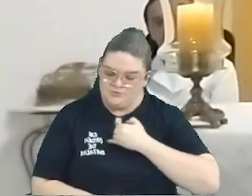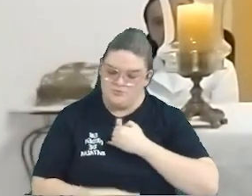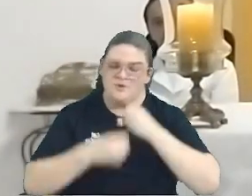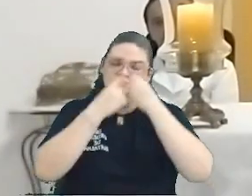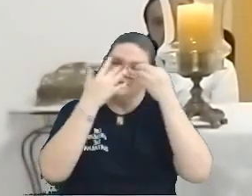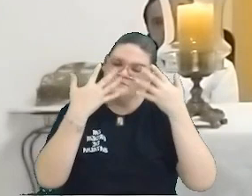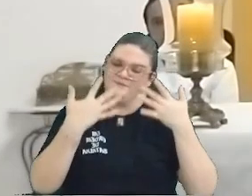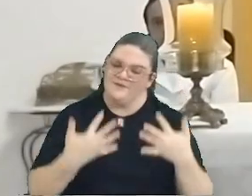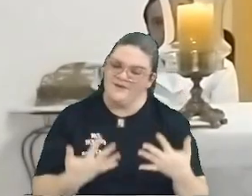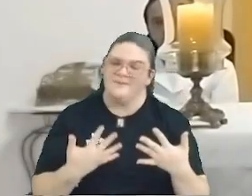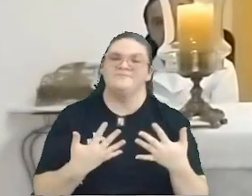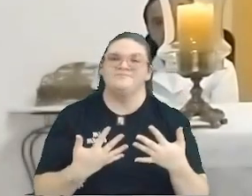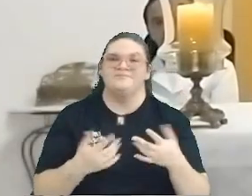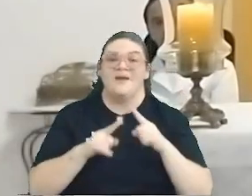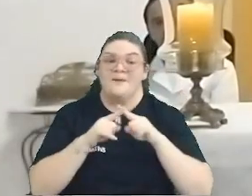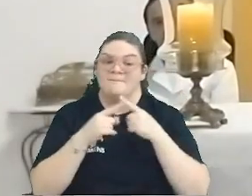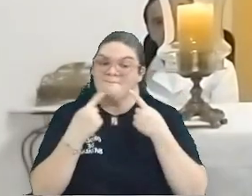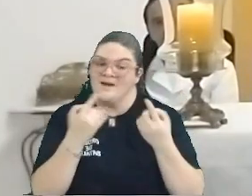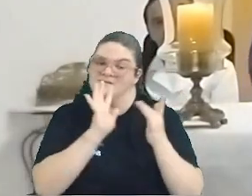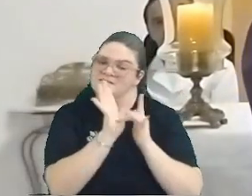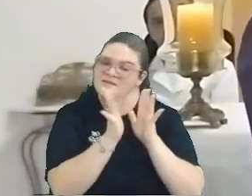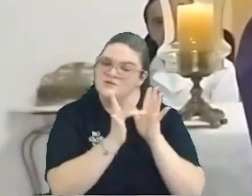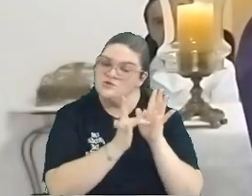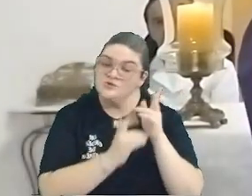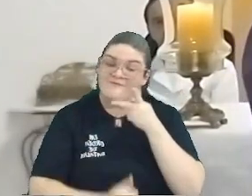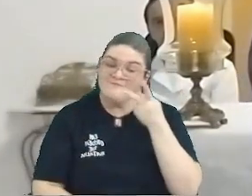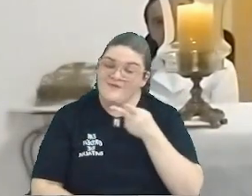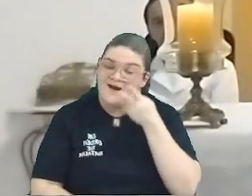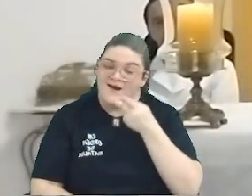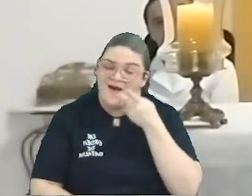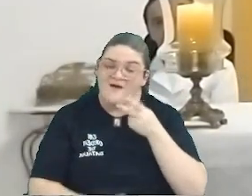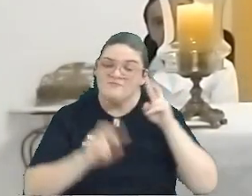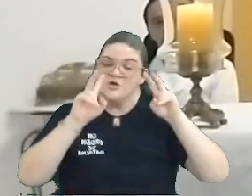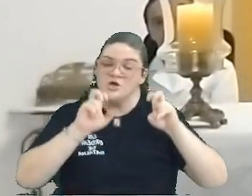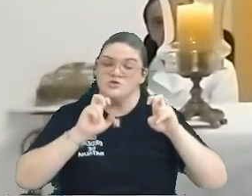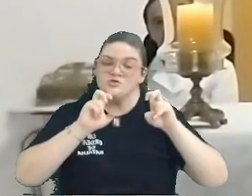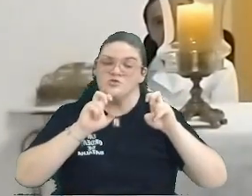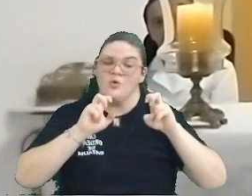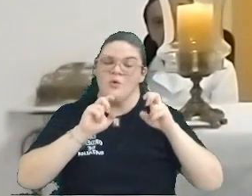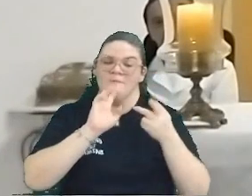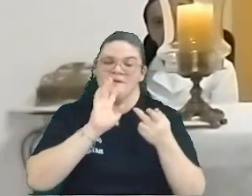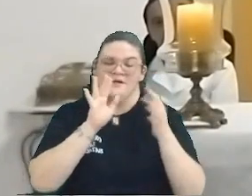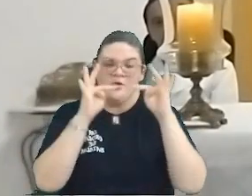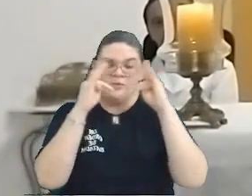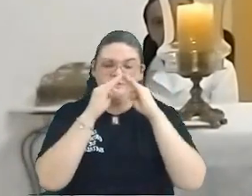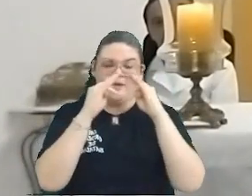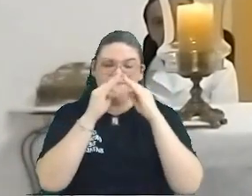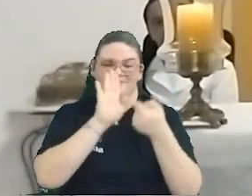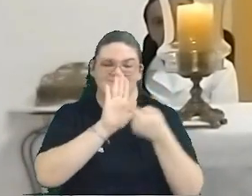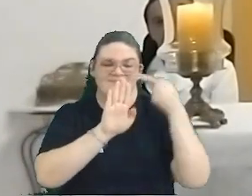Jesus, dizendo que ele estava falando do templo do seu